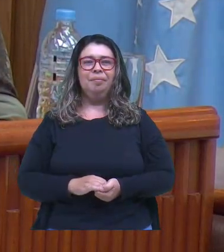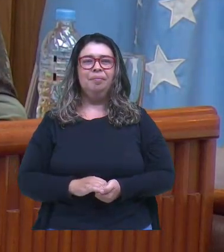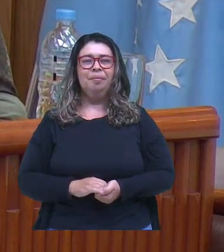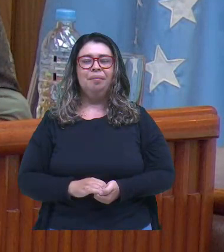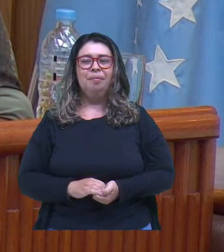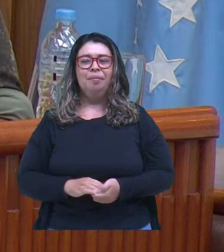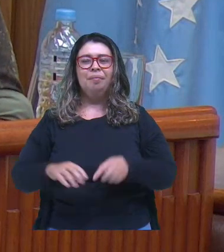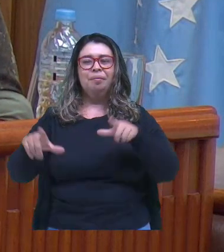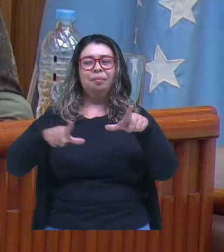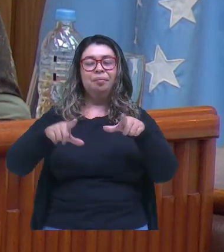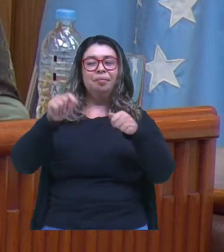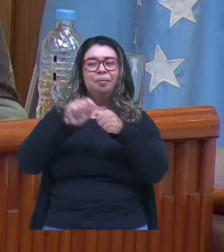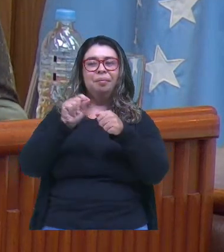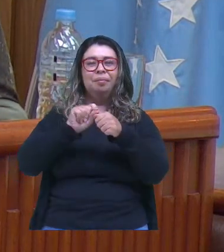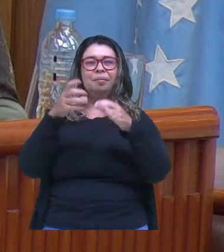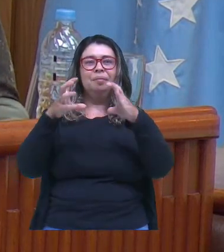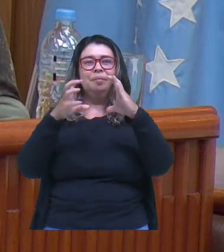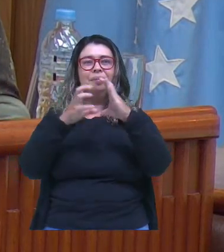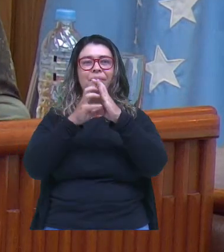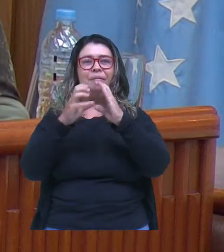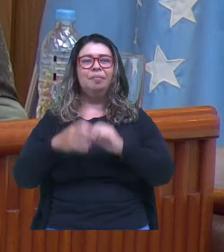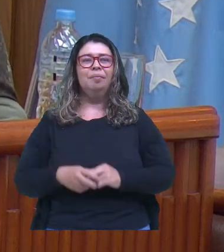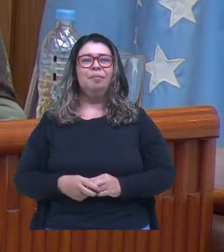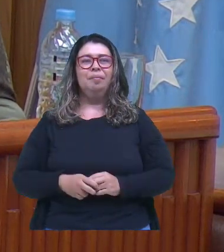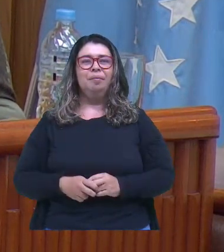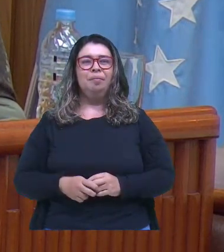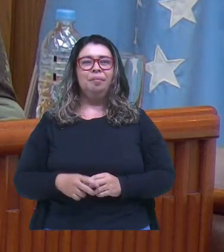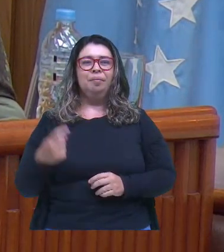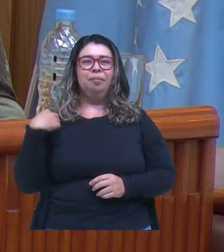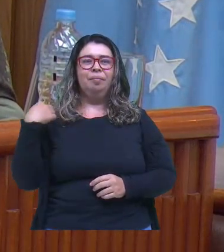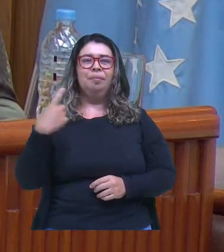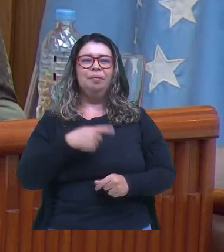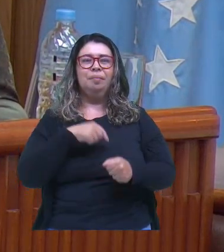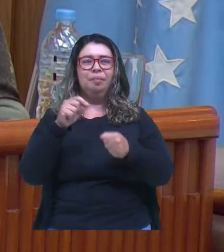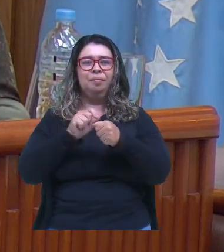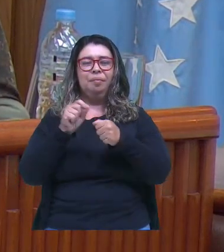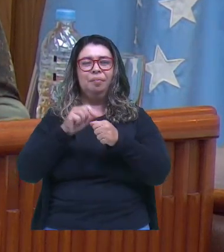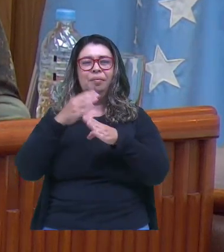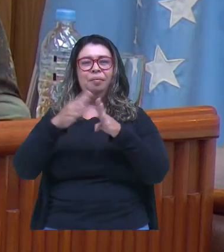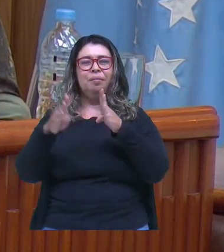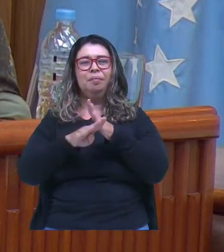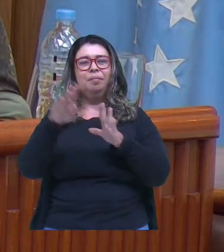pelos serviços prestados à comunidade, que a gente vem prestando diuturnamente.